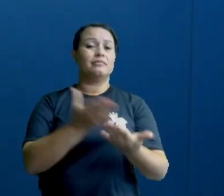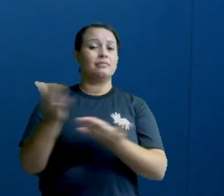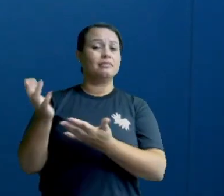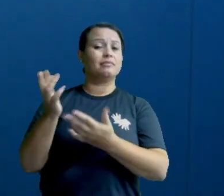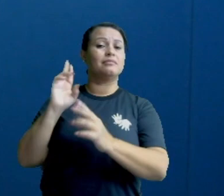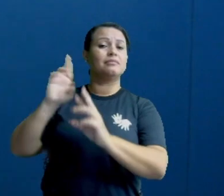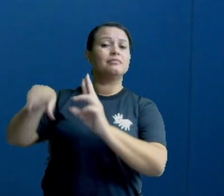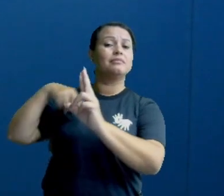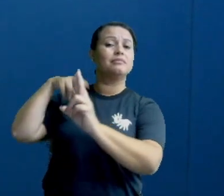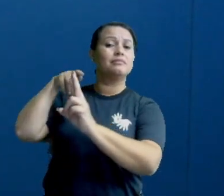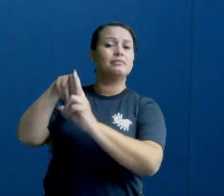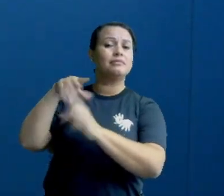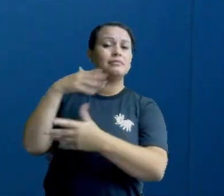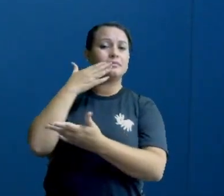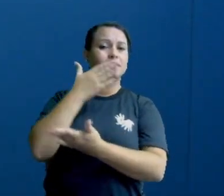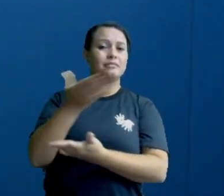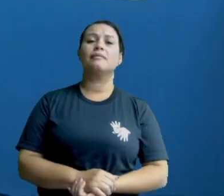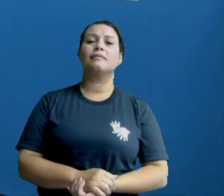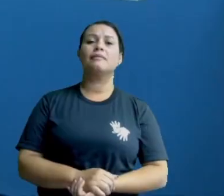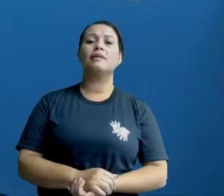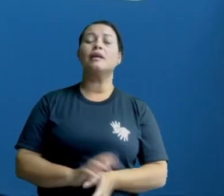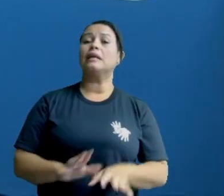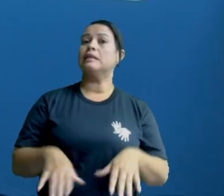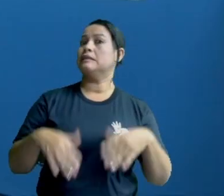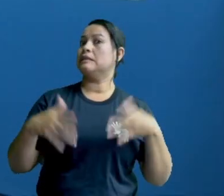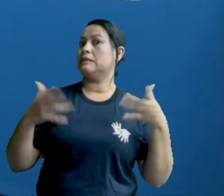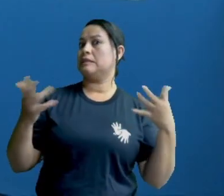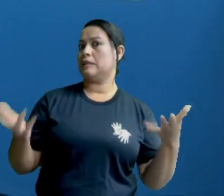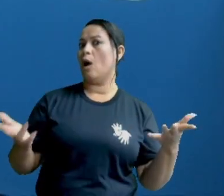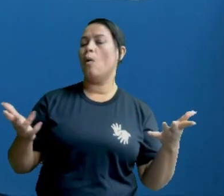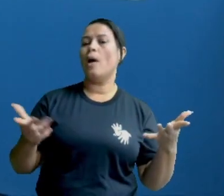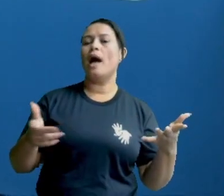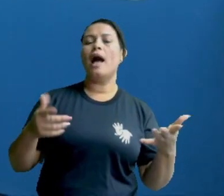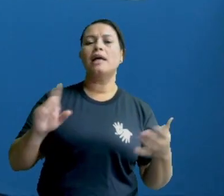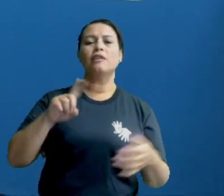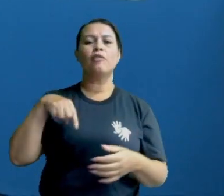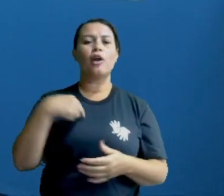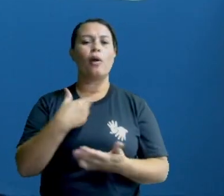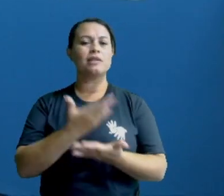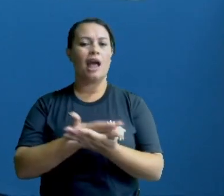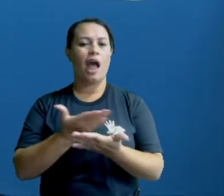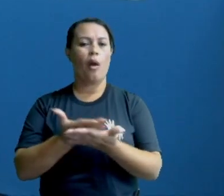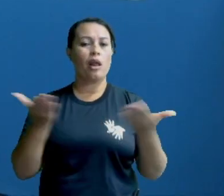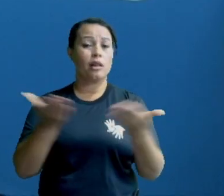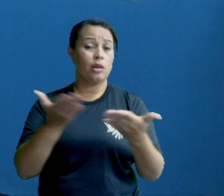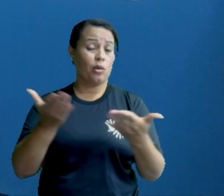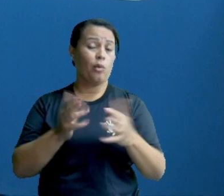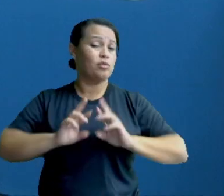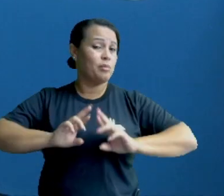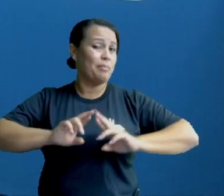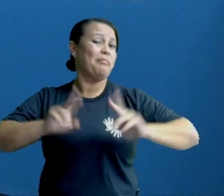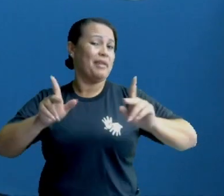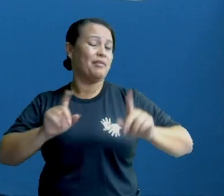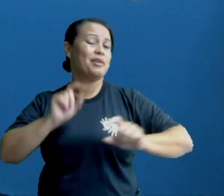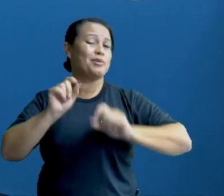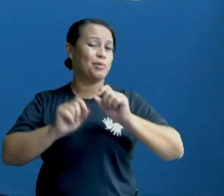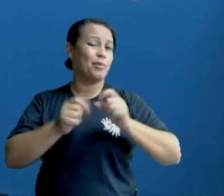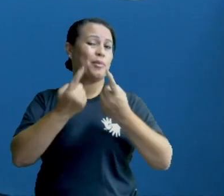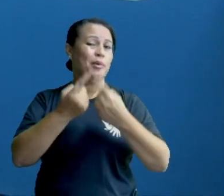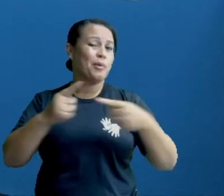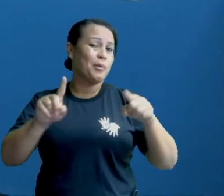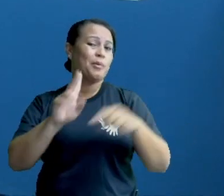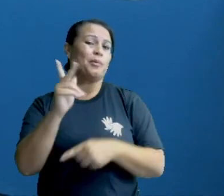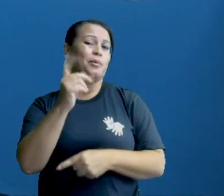as nossas referências. Bom, gente, essa foi a nossa aula de hoje, uma aula diferente sobre o hino.